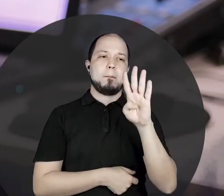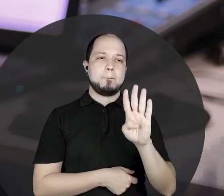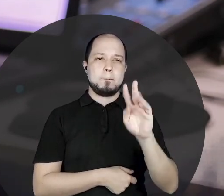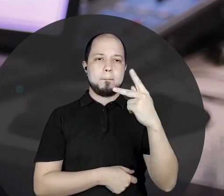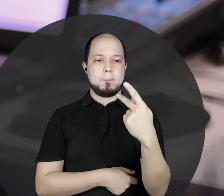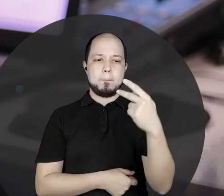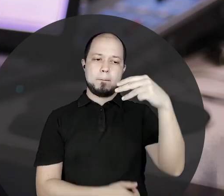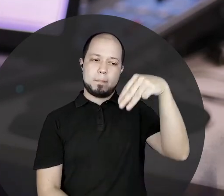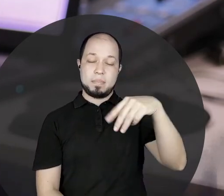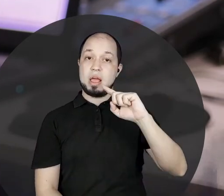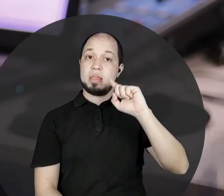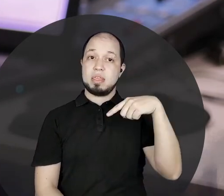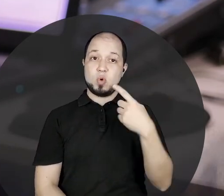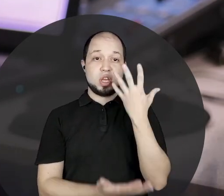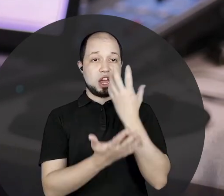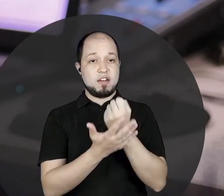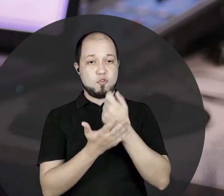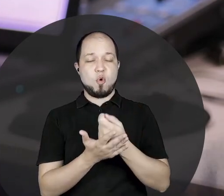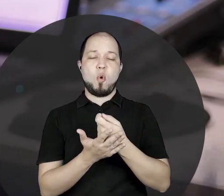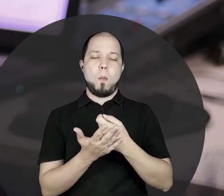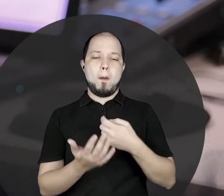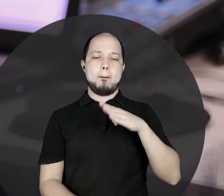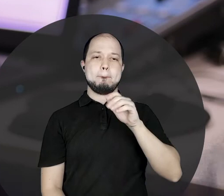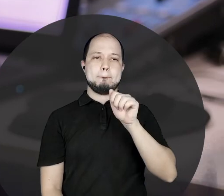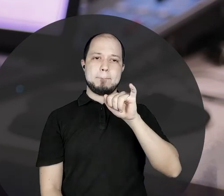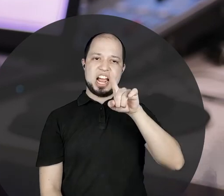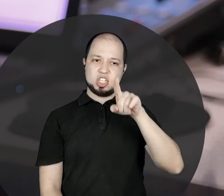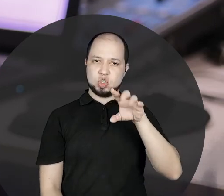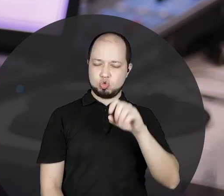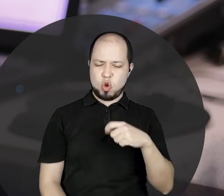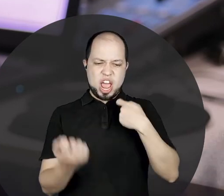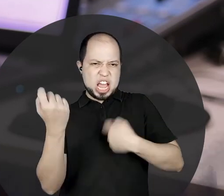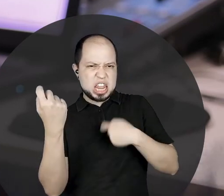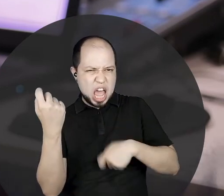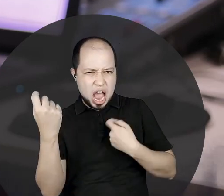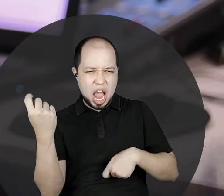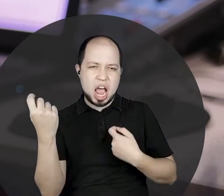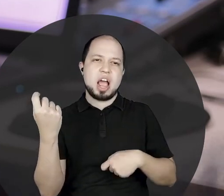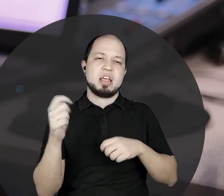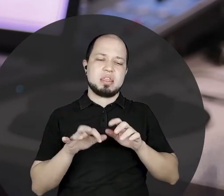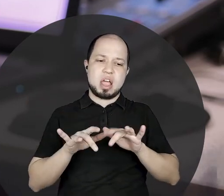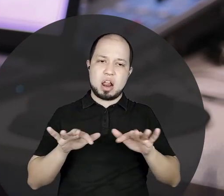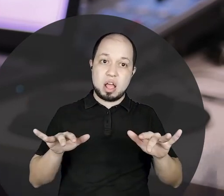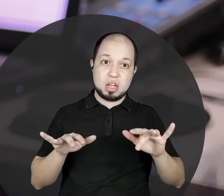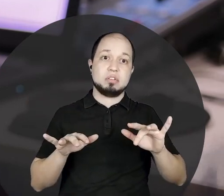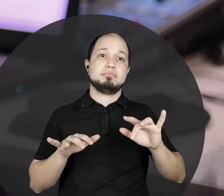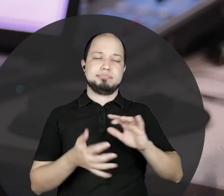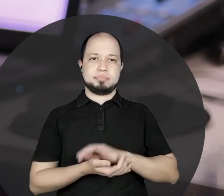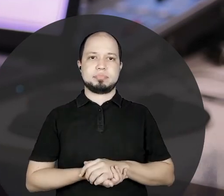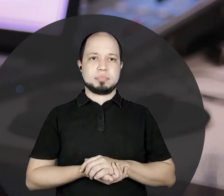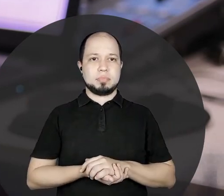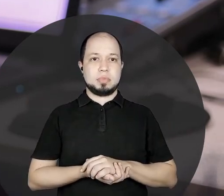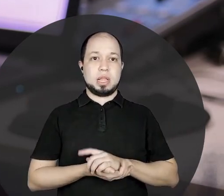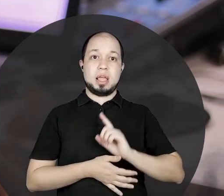BPM. Depois disso, a gente foi, gravou baixo, guitarra, teclado, em cima dessa base que a gente já tinha, né? Que